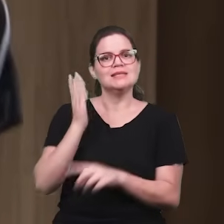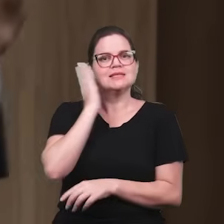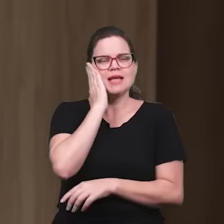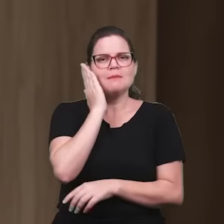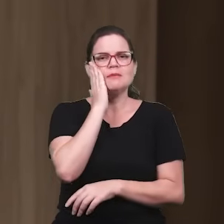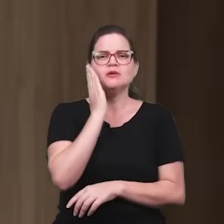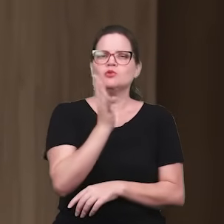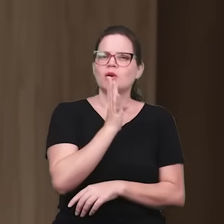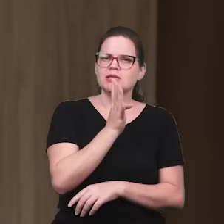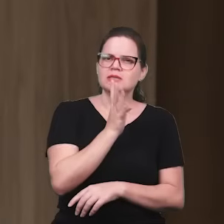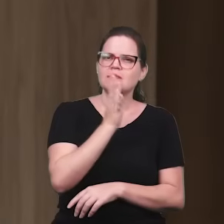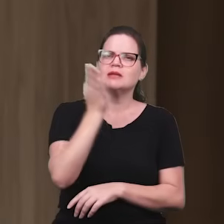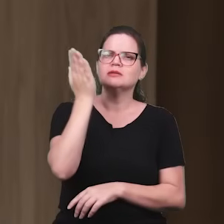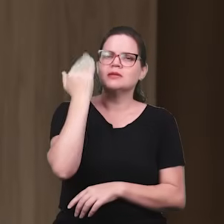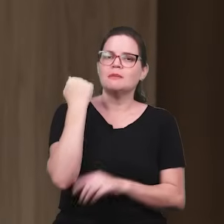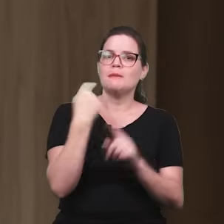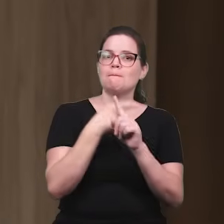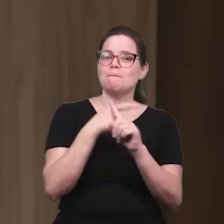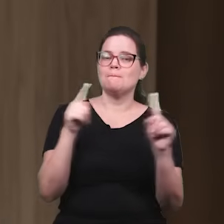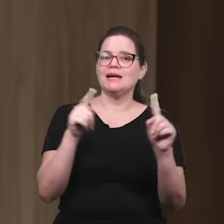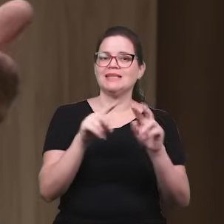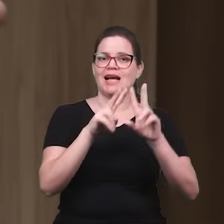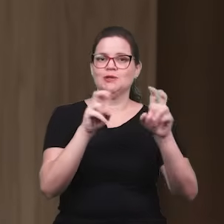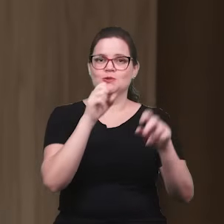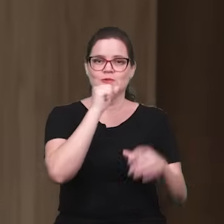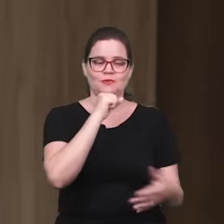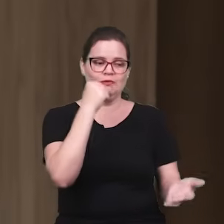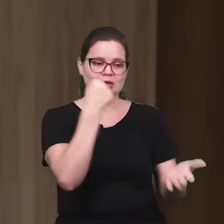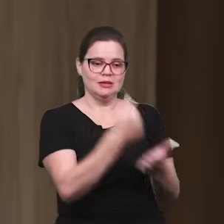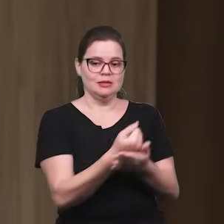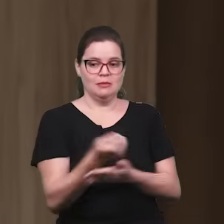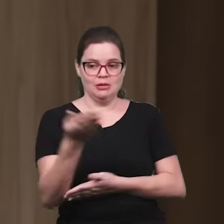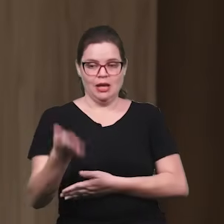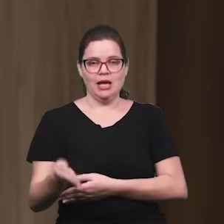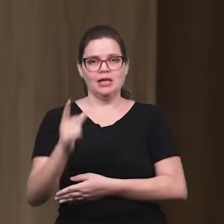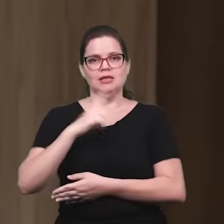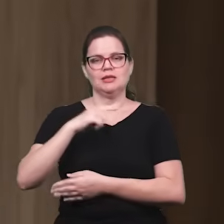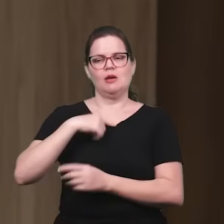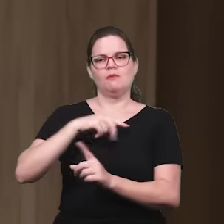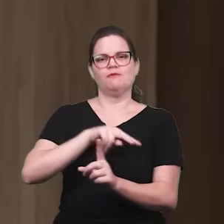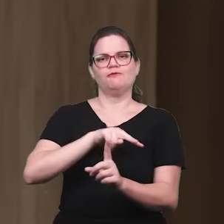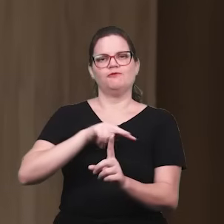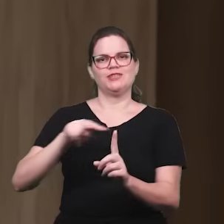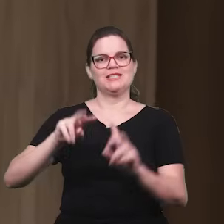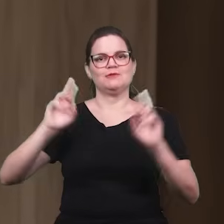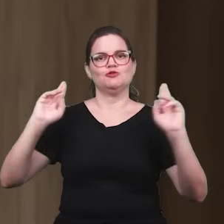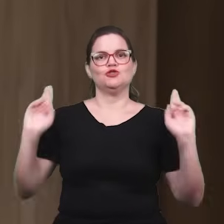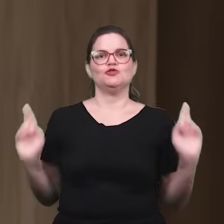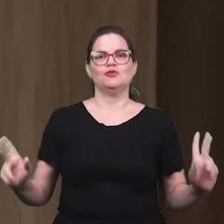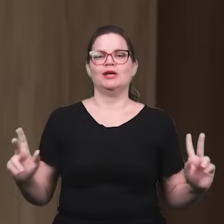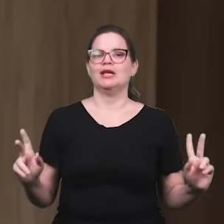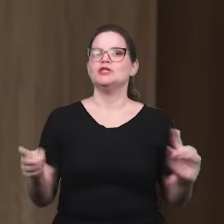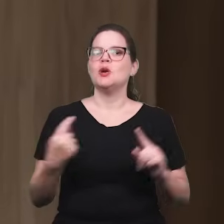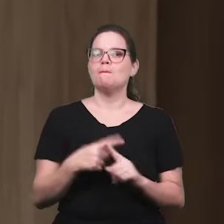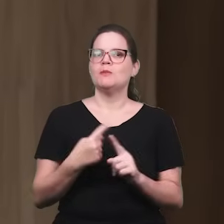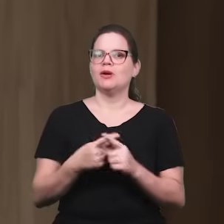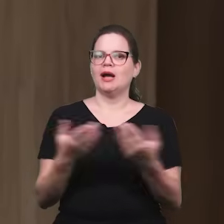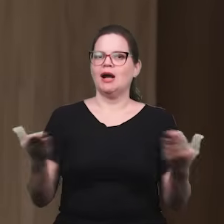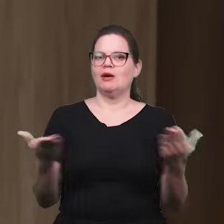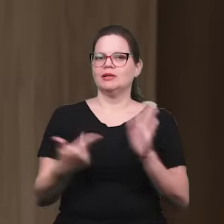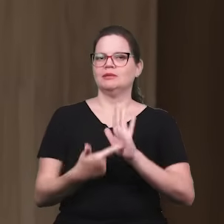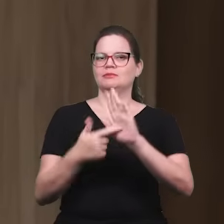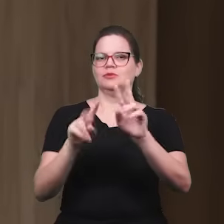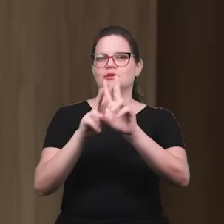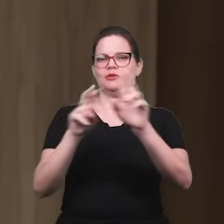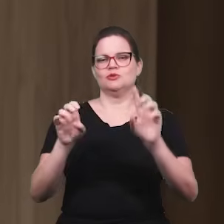nova visão do Antigo Testamento dentro da doutrina da graça, dentro da